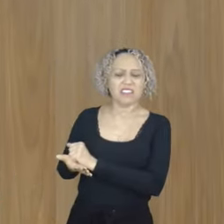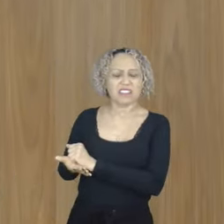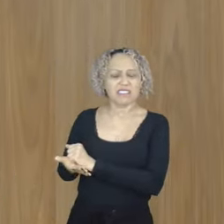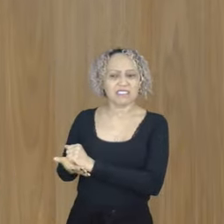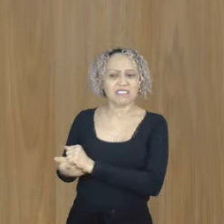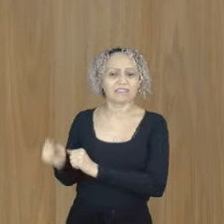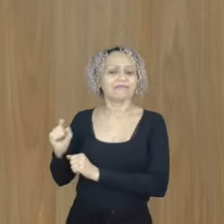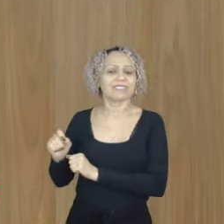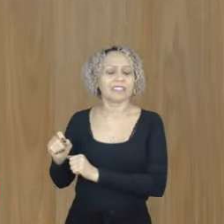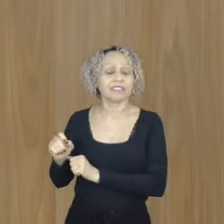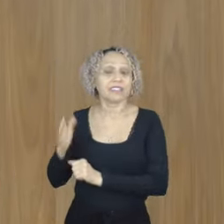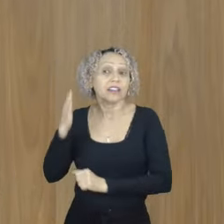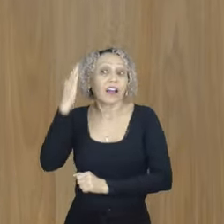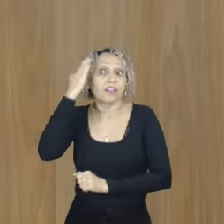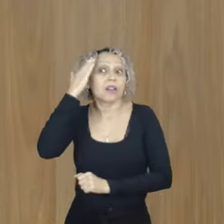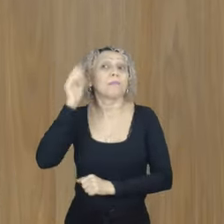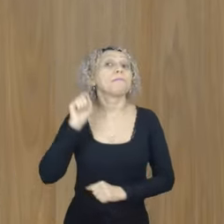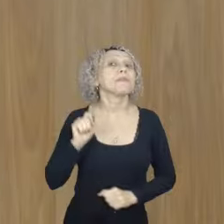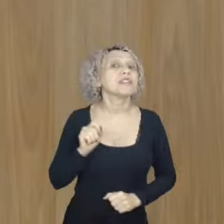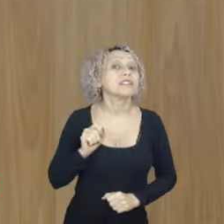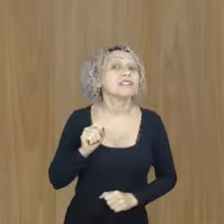também fazer justiça, né,